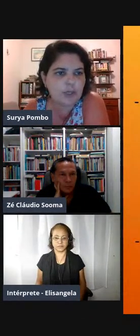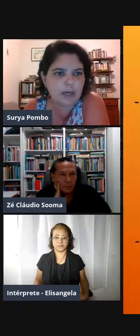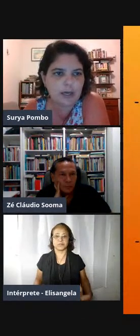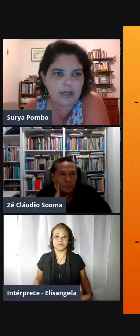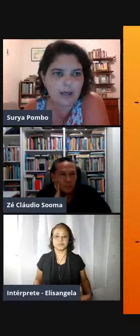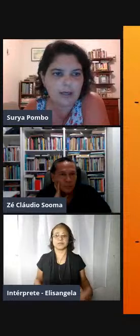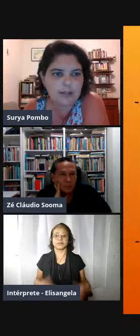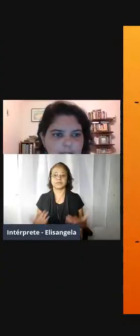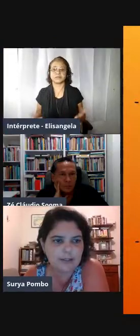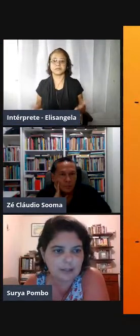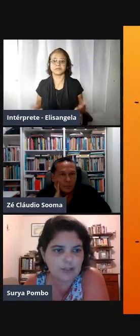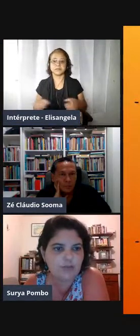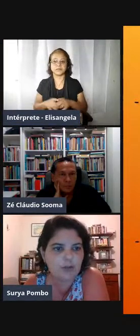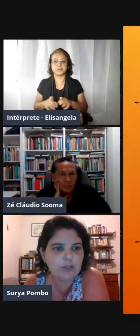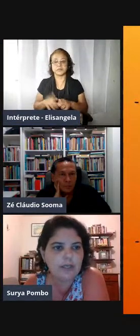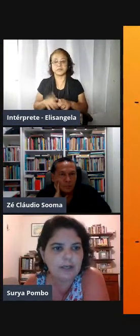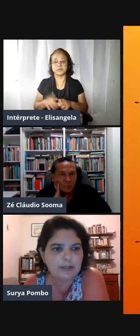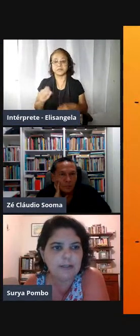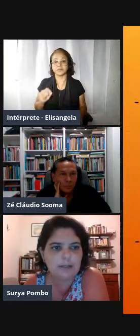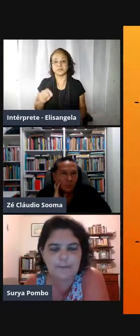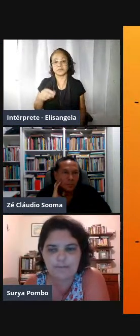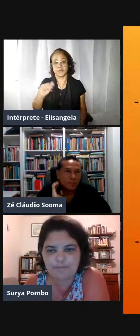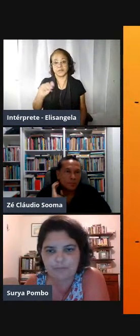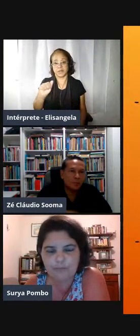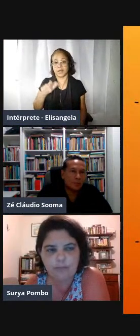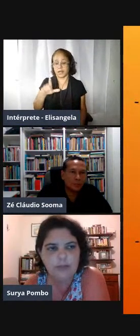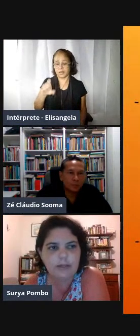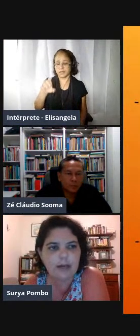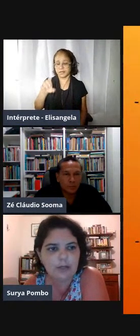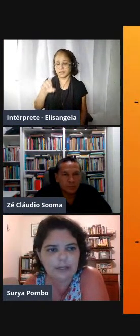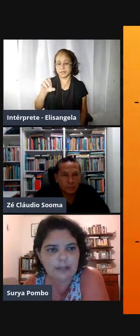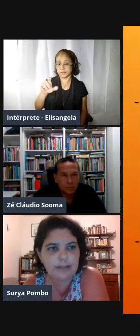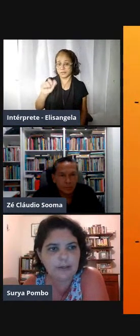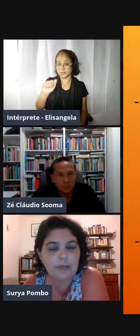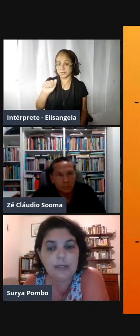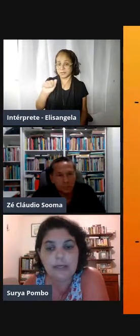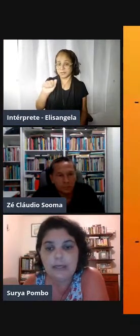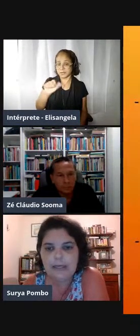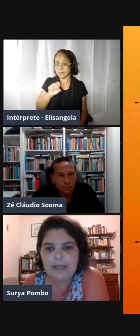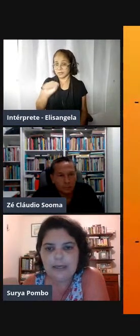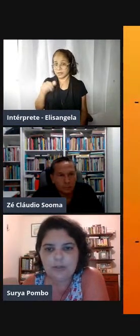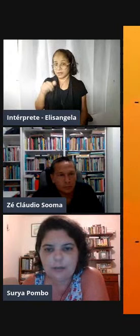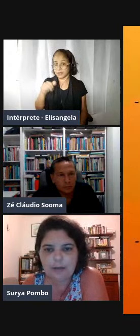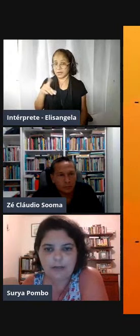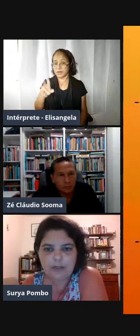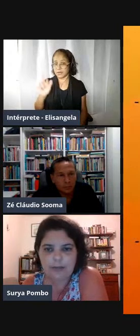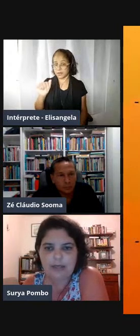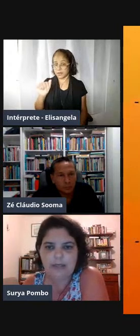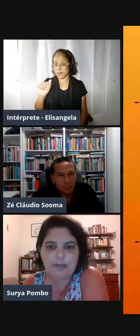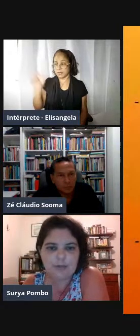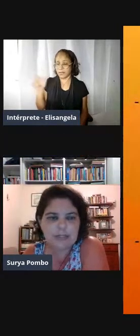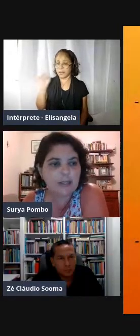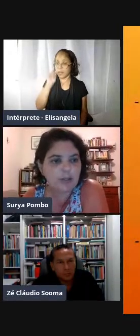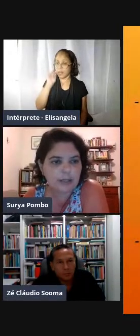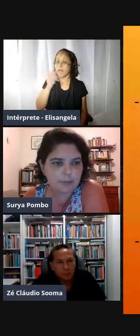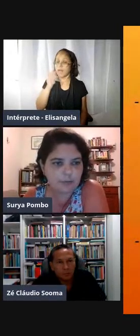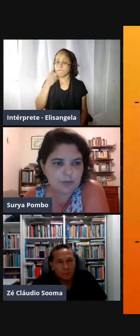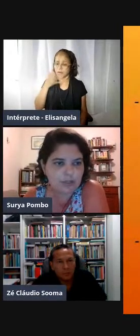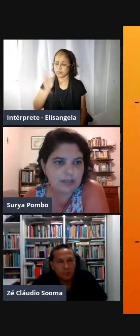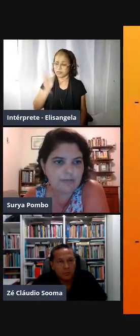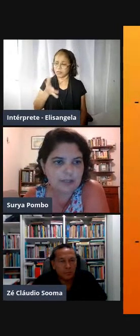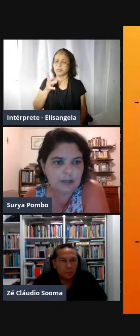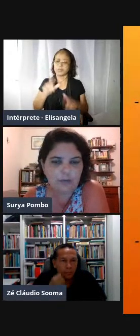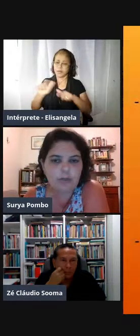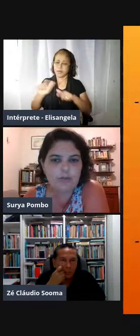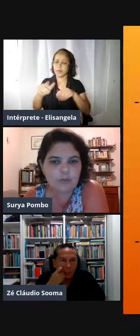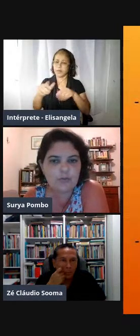Emetério. Eu acho que a Alessandra até já falou dela na aula que ela deu. E o trabalho da Melina Perussato, que é